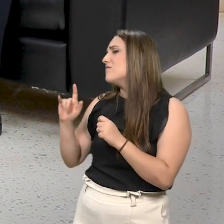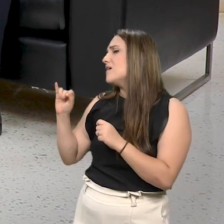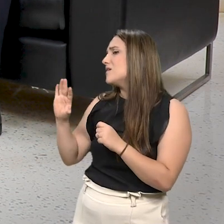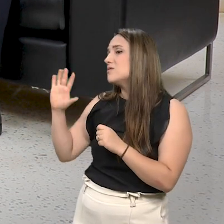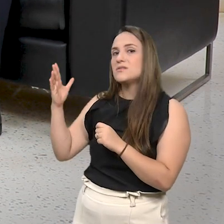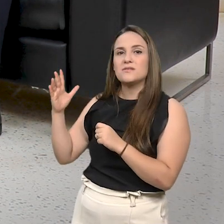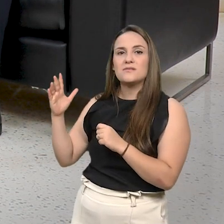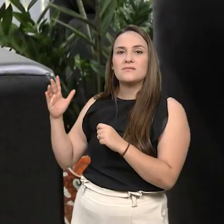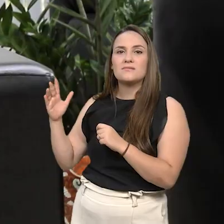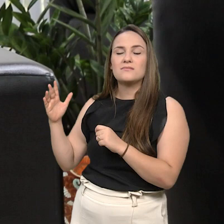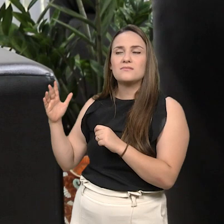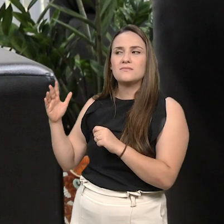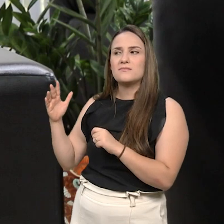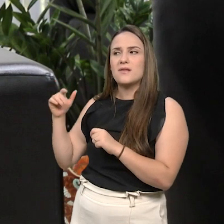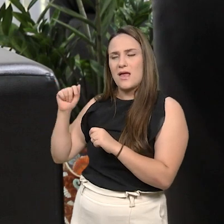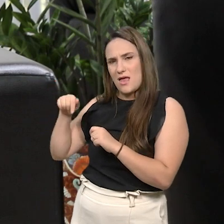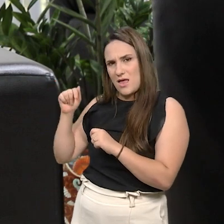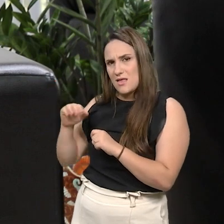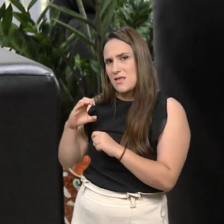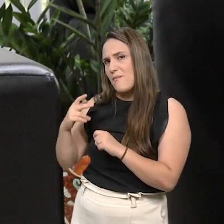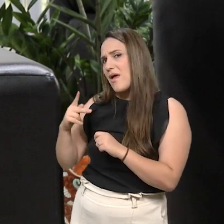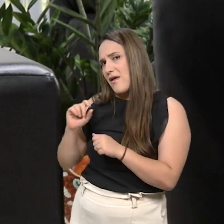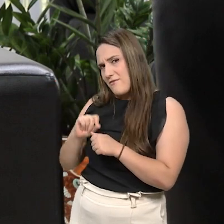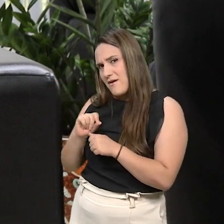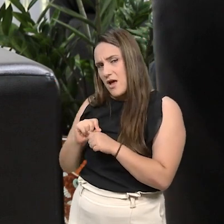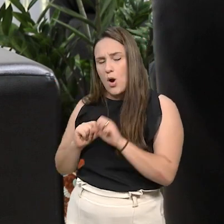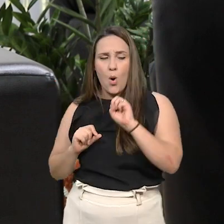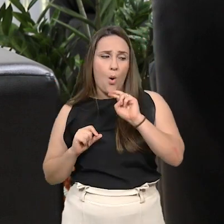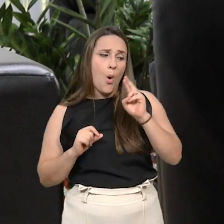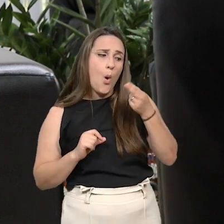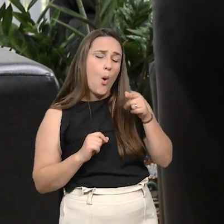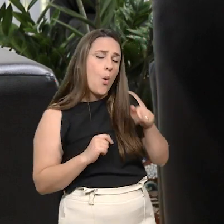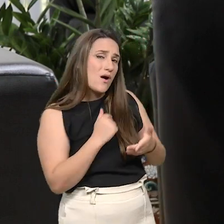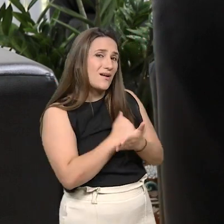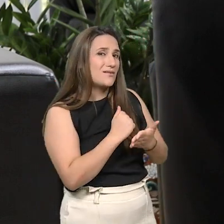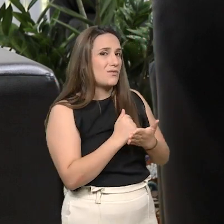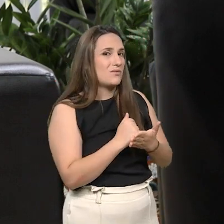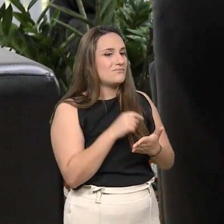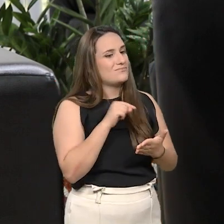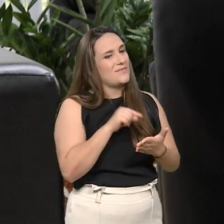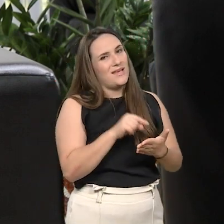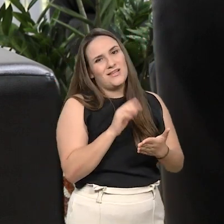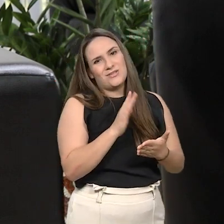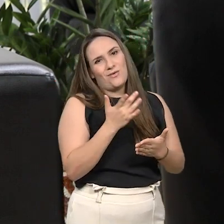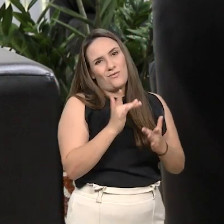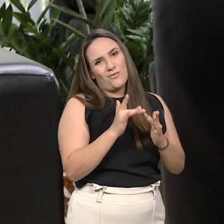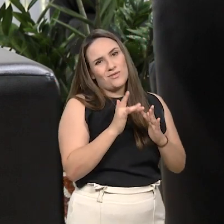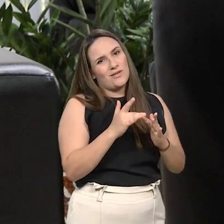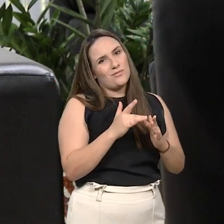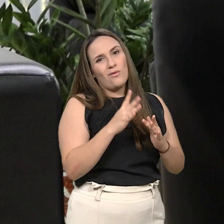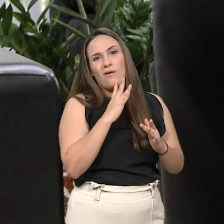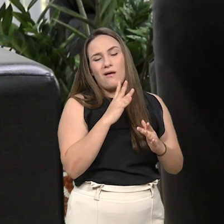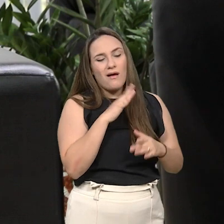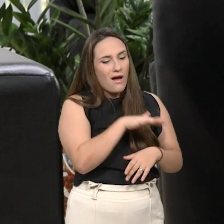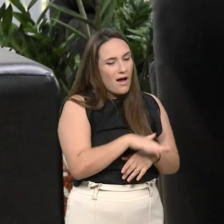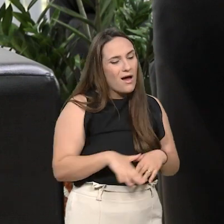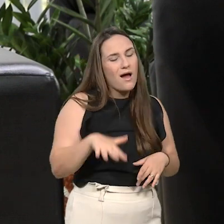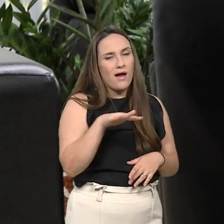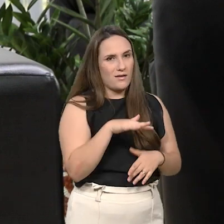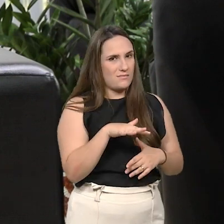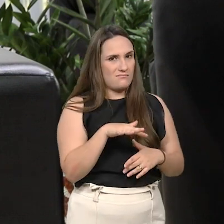é quem está na localidade, ou seja, os cartórios. Então, resumindo, aquilo que tem que ser praticado na localidade